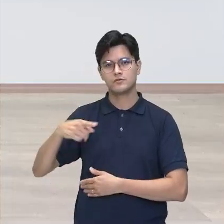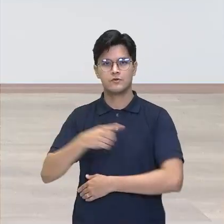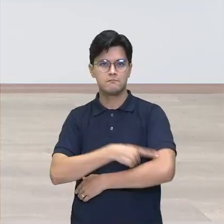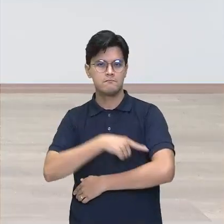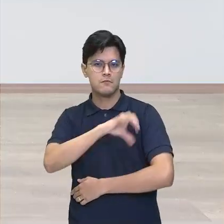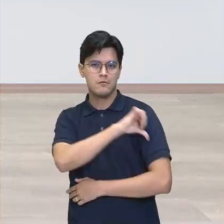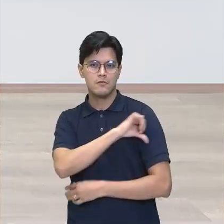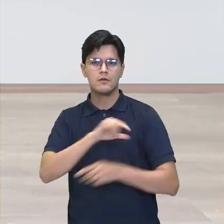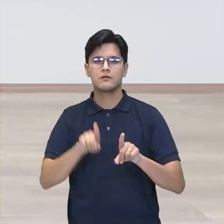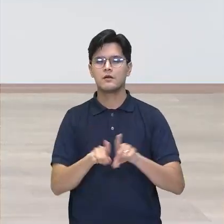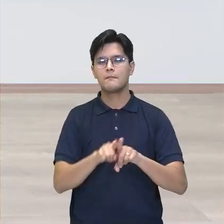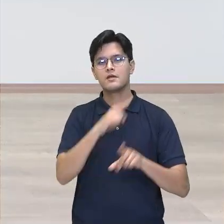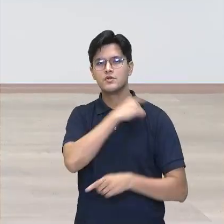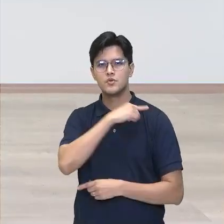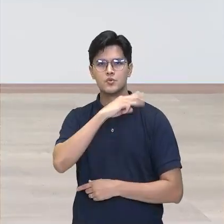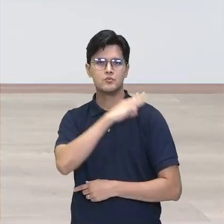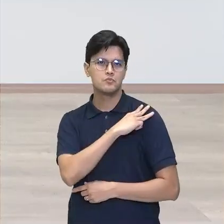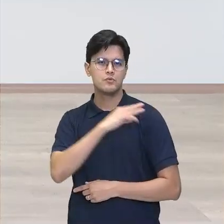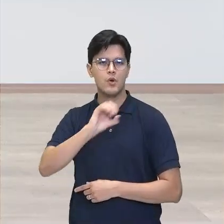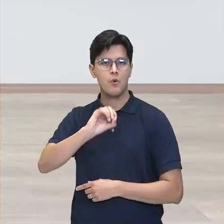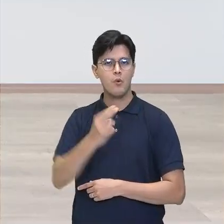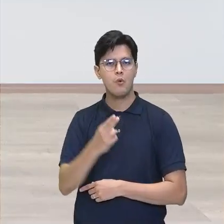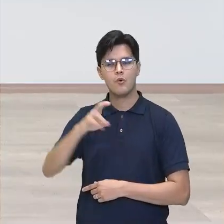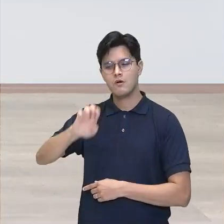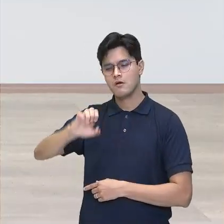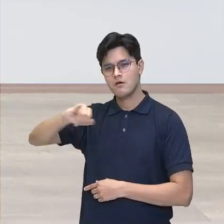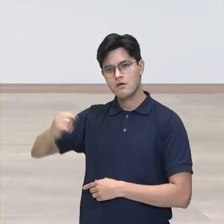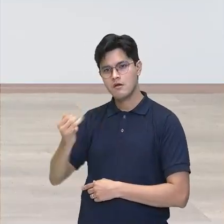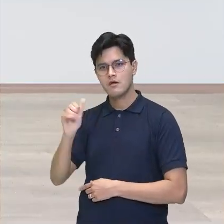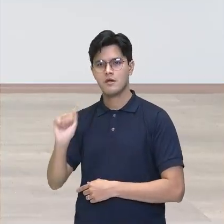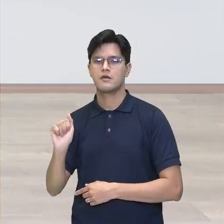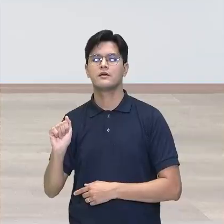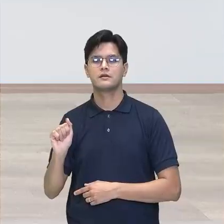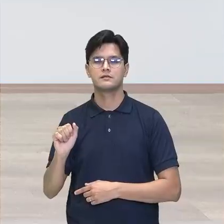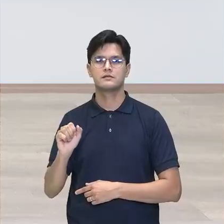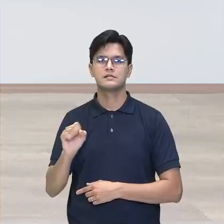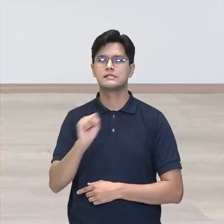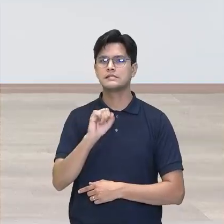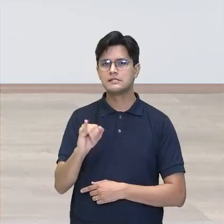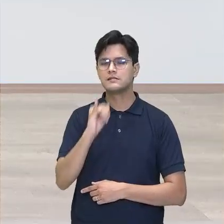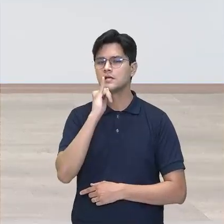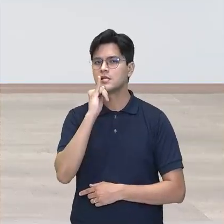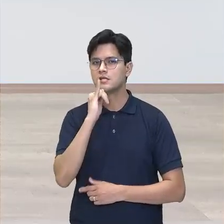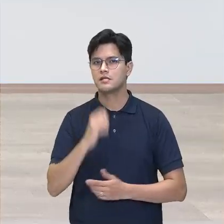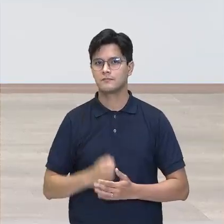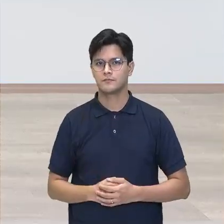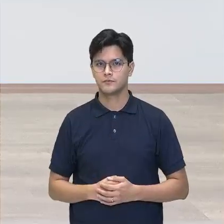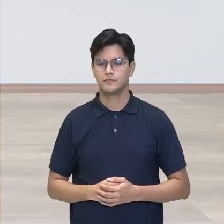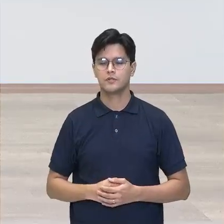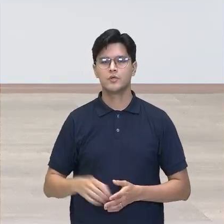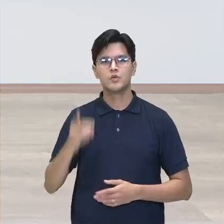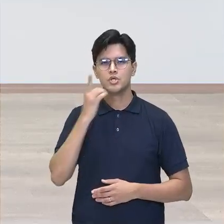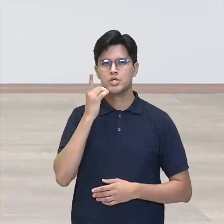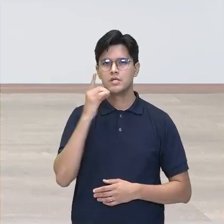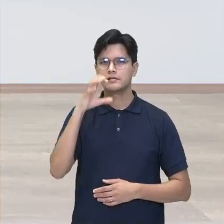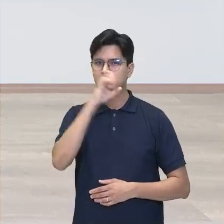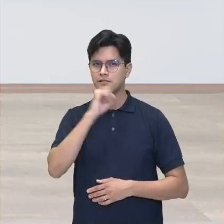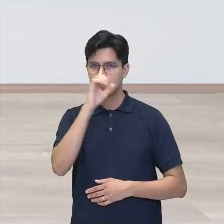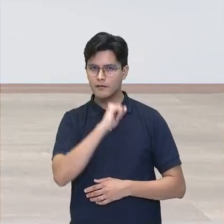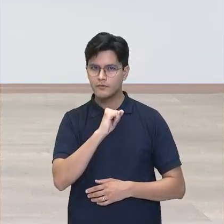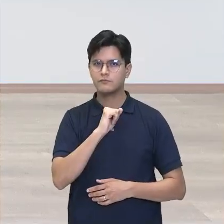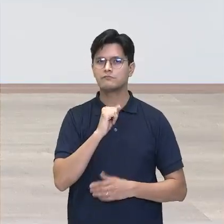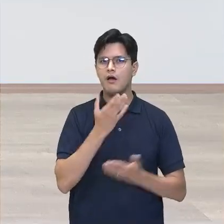educação de jovens e adultos. Se tem aula dia de sábado no 6º ano, tem nas outras séries também. Então, aí, vão